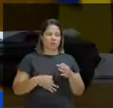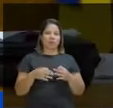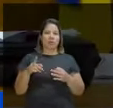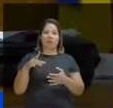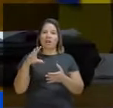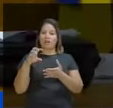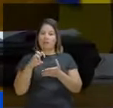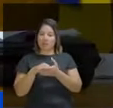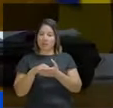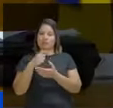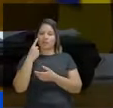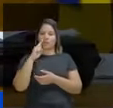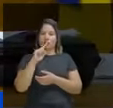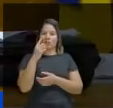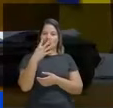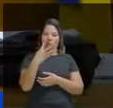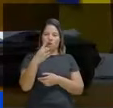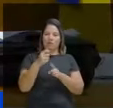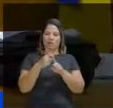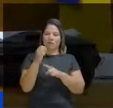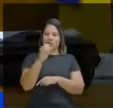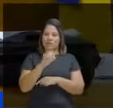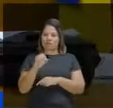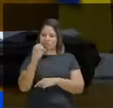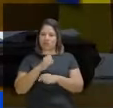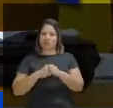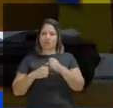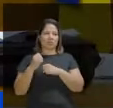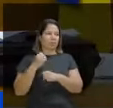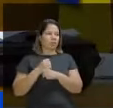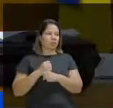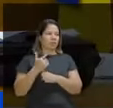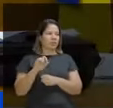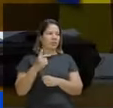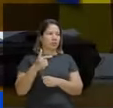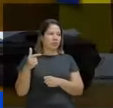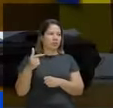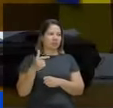dia 4 de 10 de 2022, mas no dia da posse, no dia